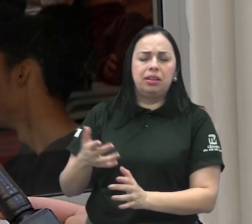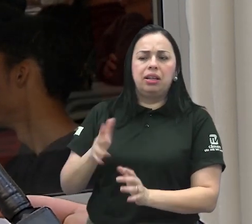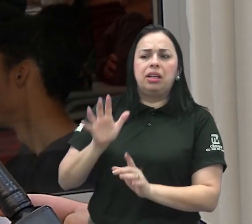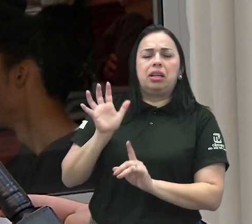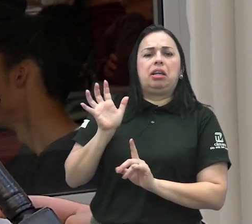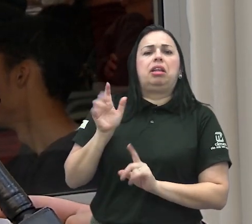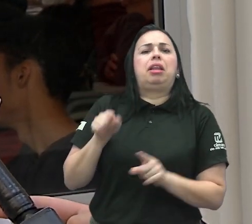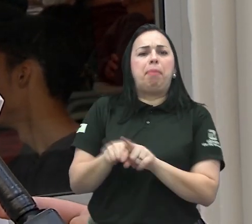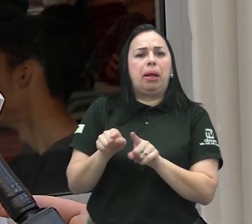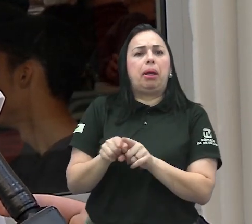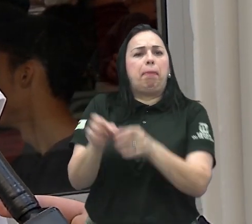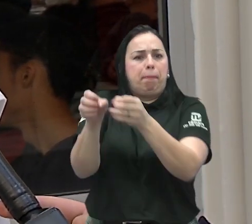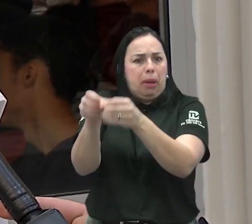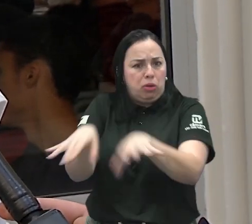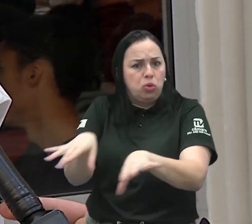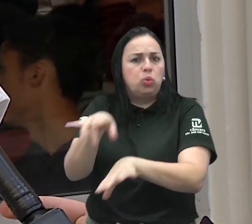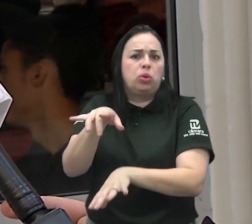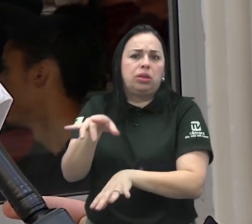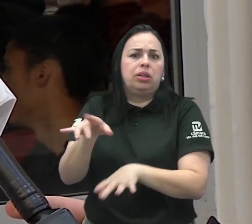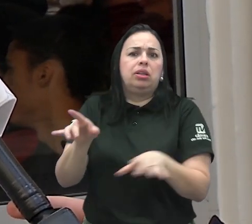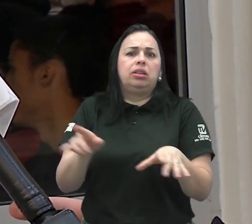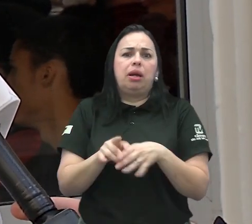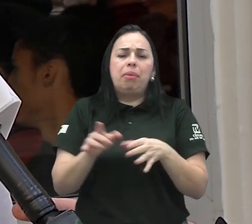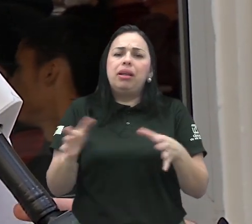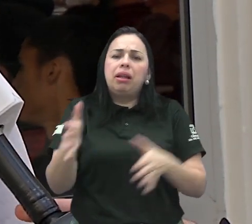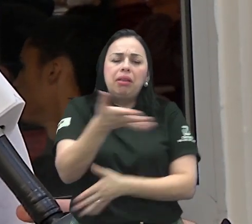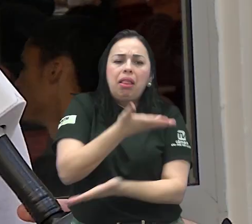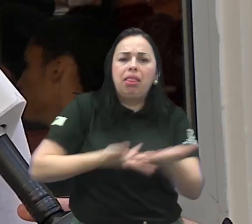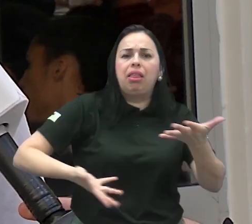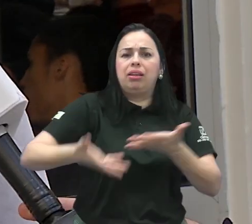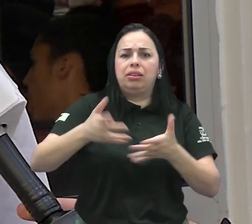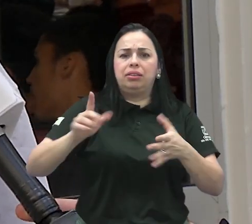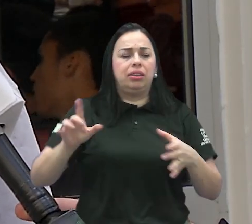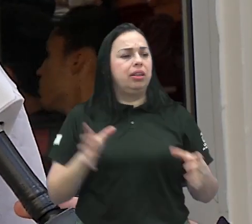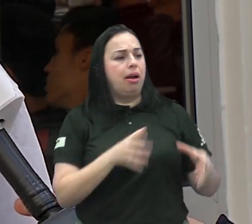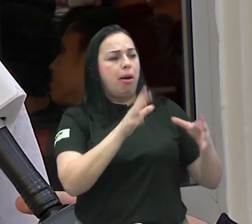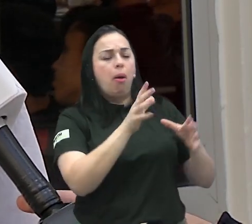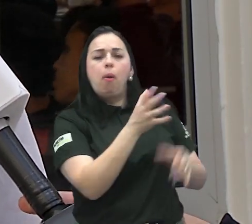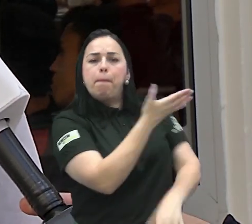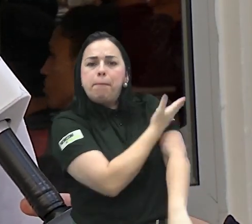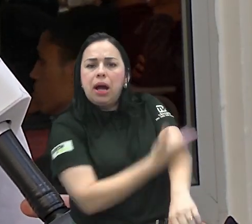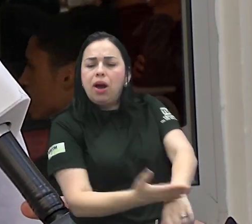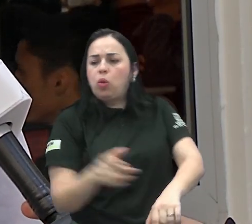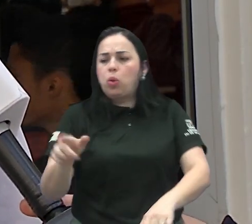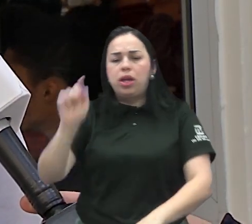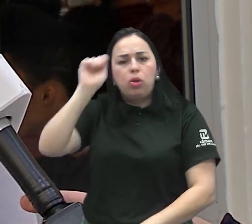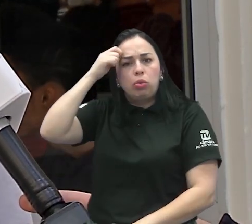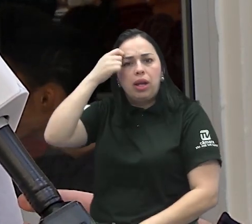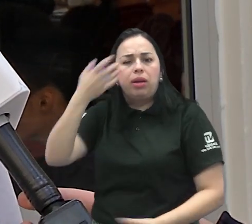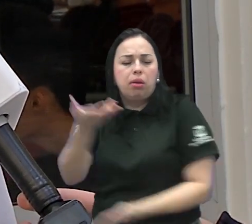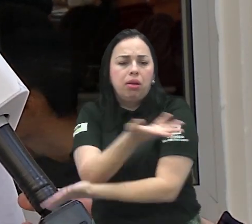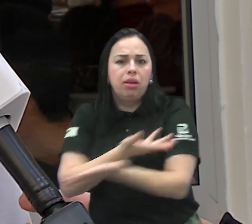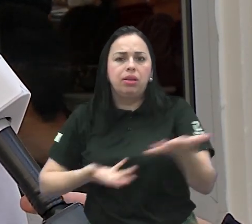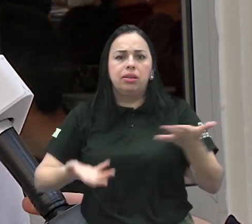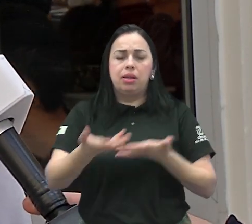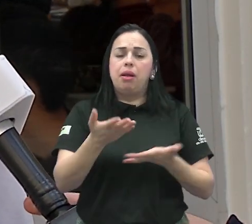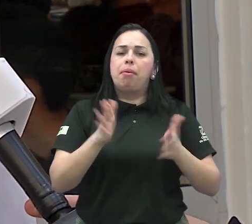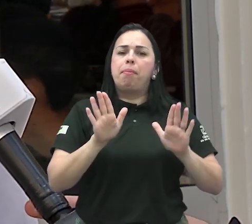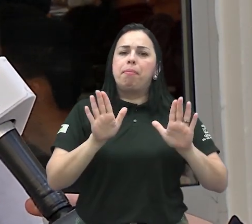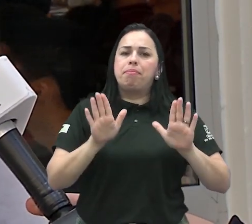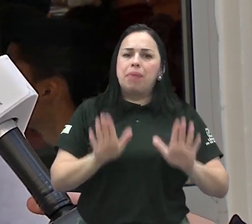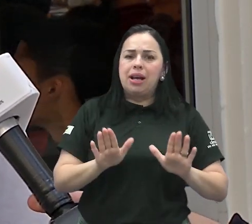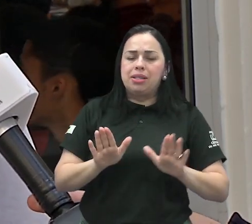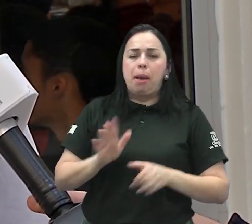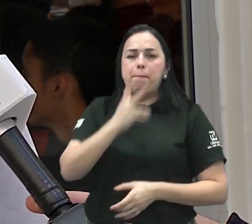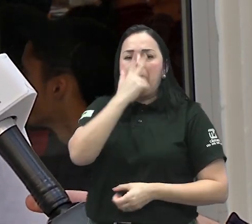negras, sobre como tudo isso afeta pessoas, não só negras, mas pessoas que estão inclusas no mundo ao todo, sabe? Tanto pessoas brancas quanto pessoas negras, porque